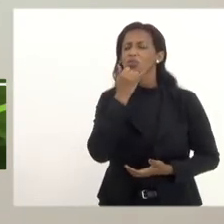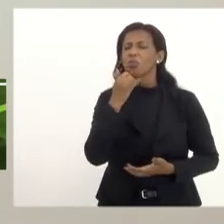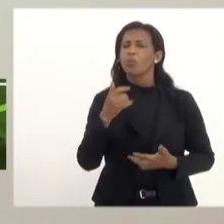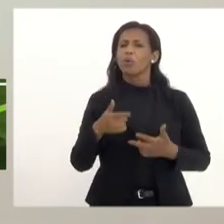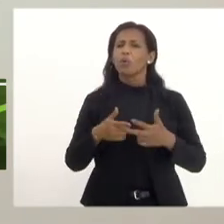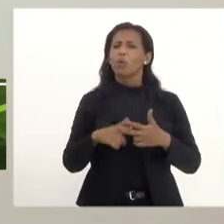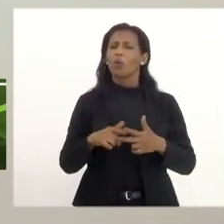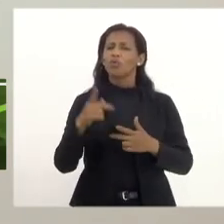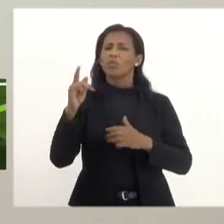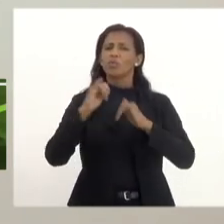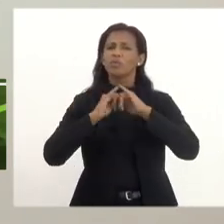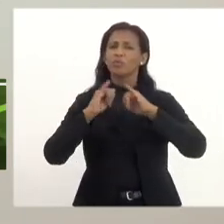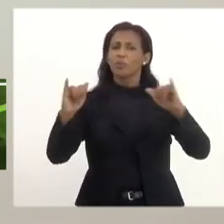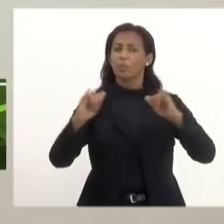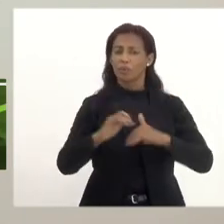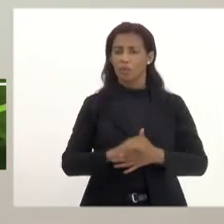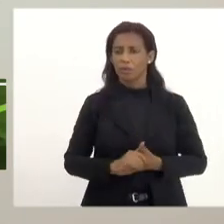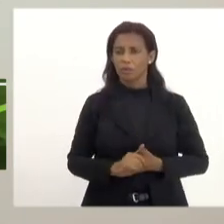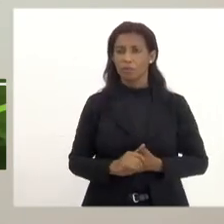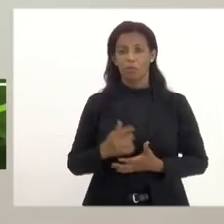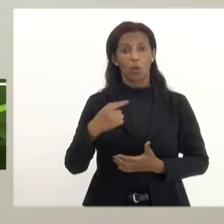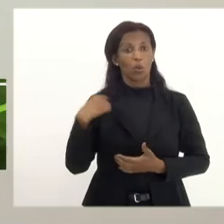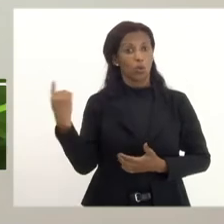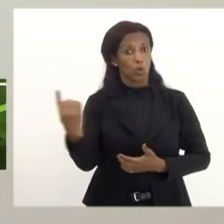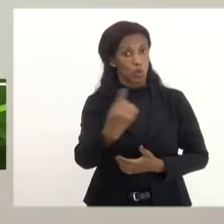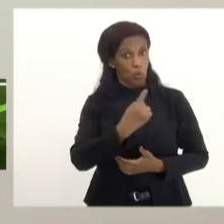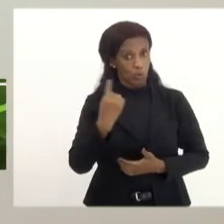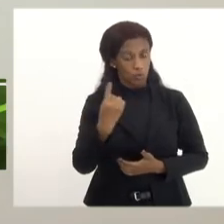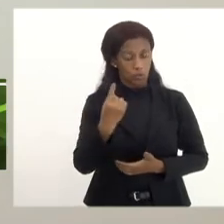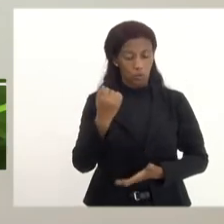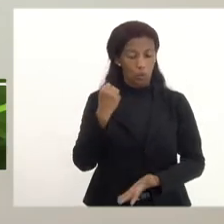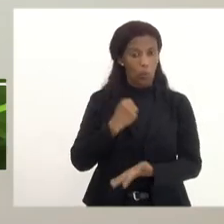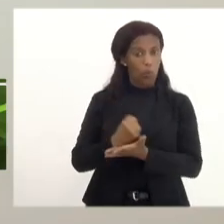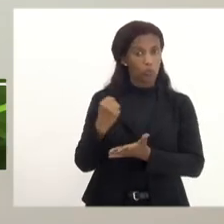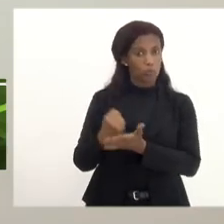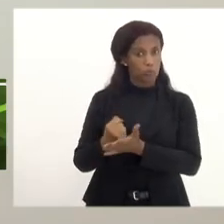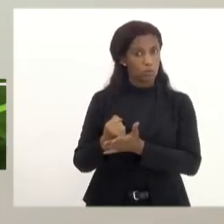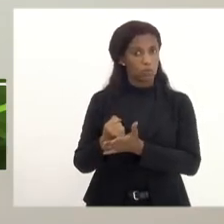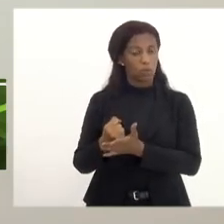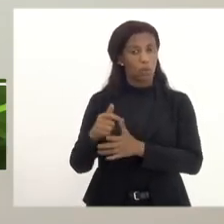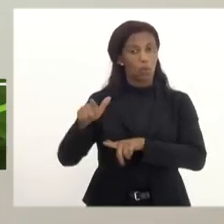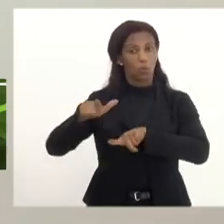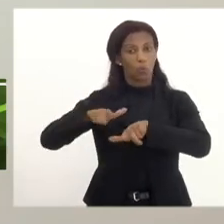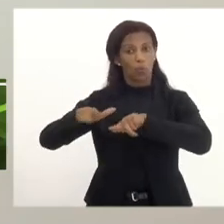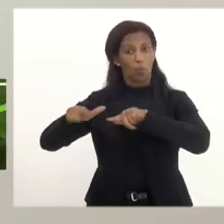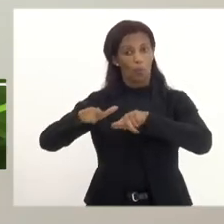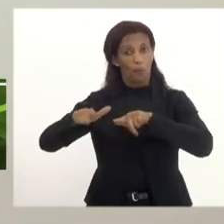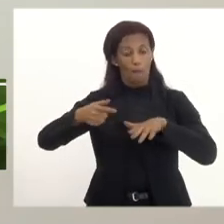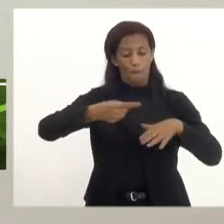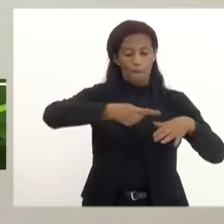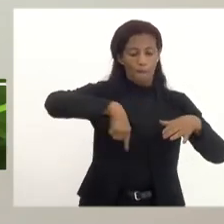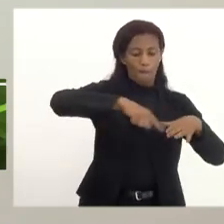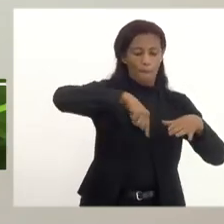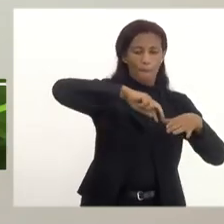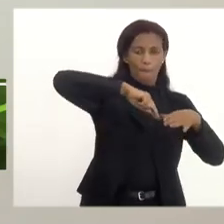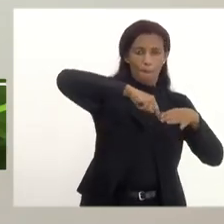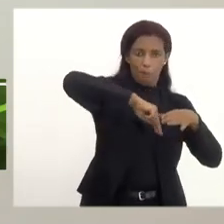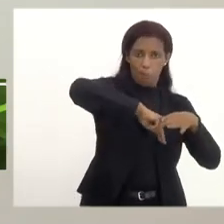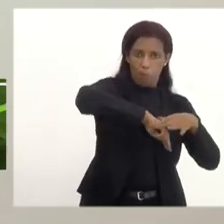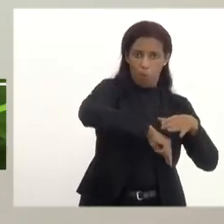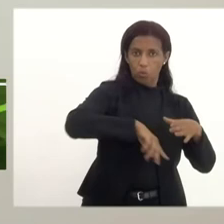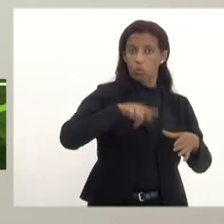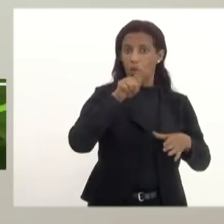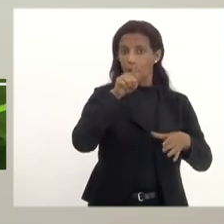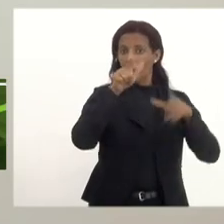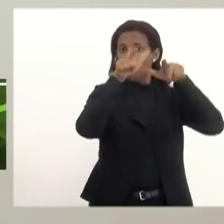a informação que eu passei é nós contratamos os serviços de poço para a primeira fase da campanha de